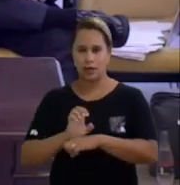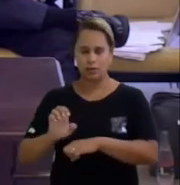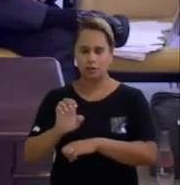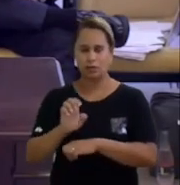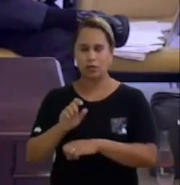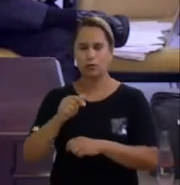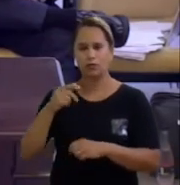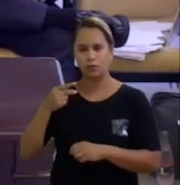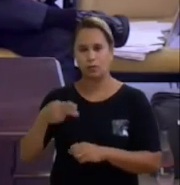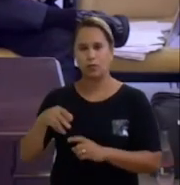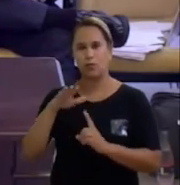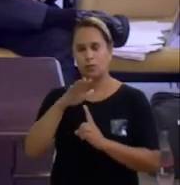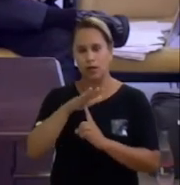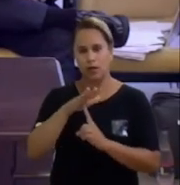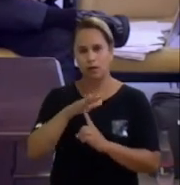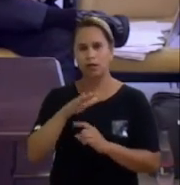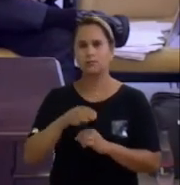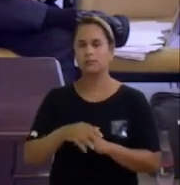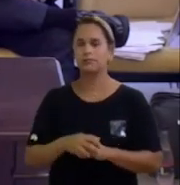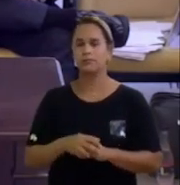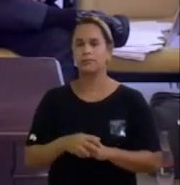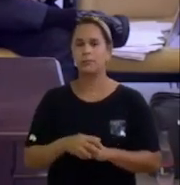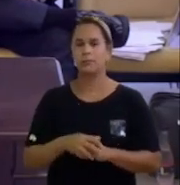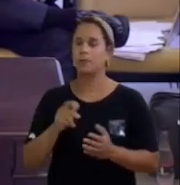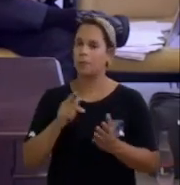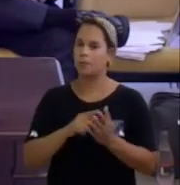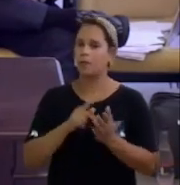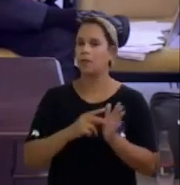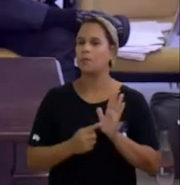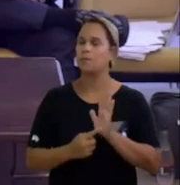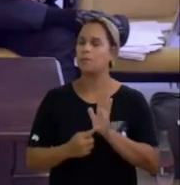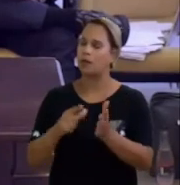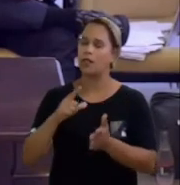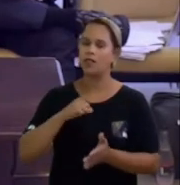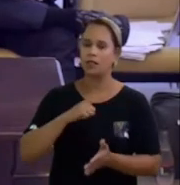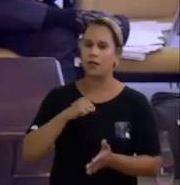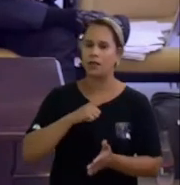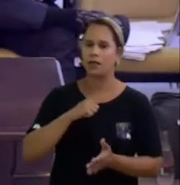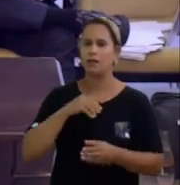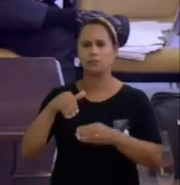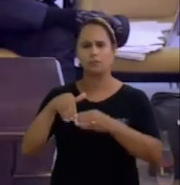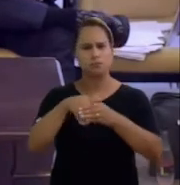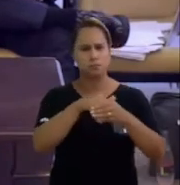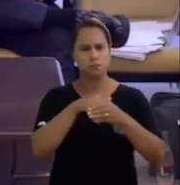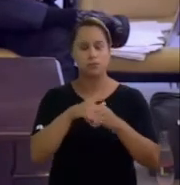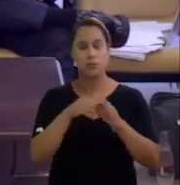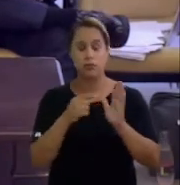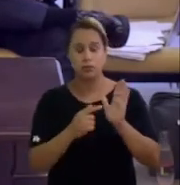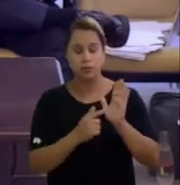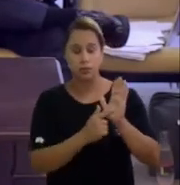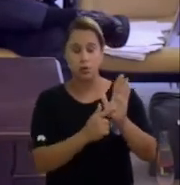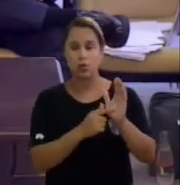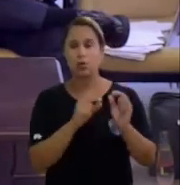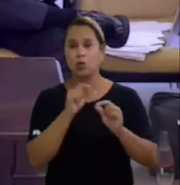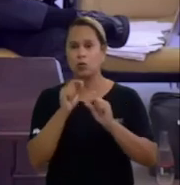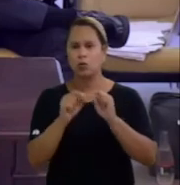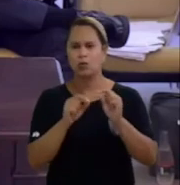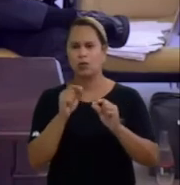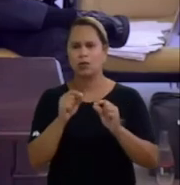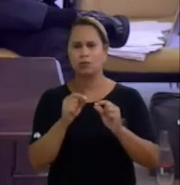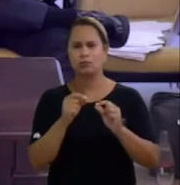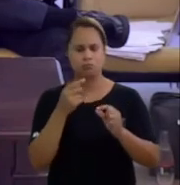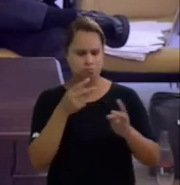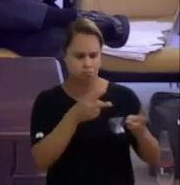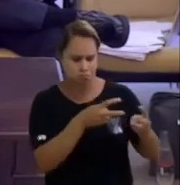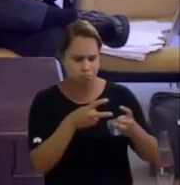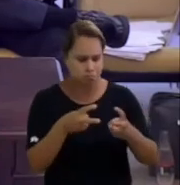Se é suficiente a comprovação da existência, se a natureza é tipicamente eleitoral, e se a identificação é possível identificar o beneficiário ou a sua